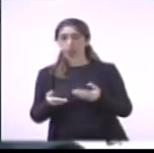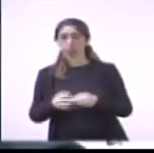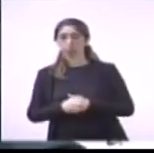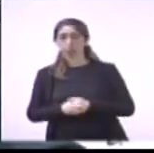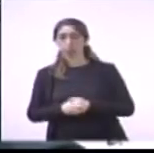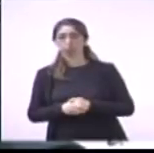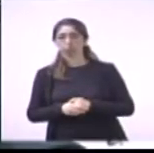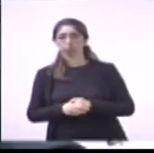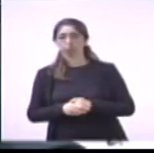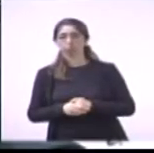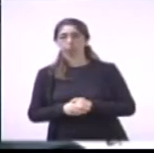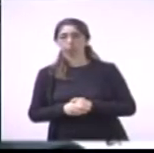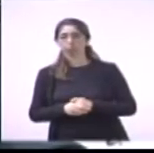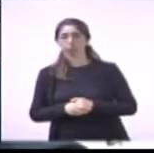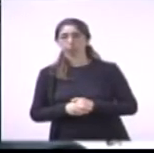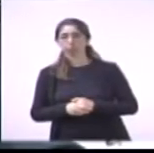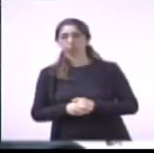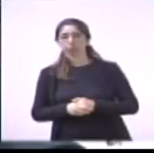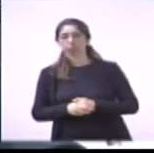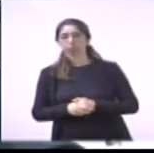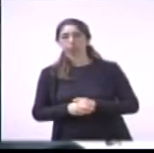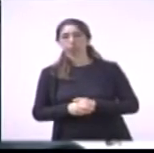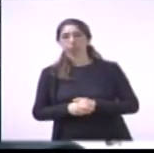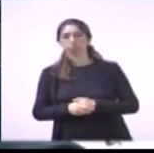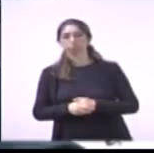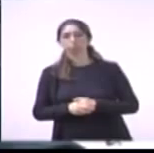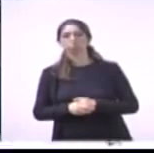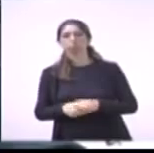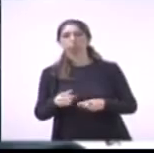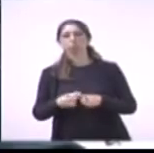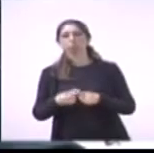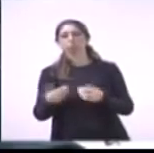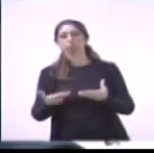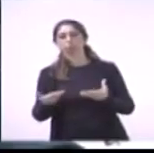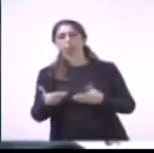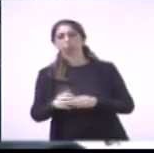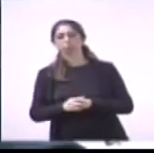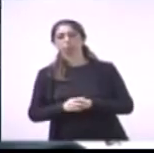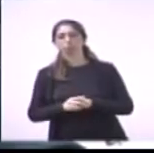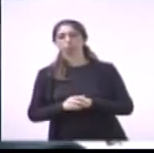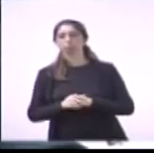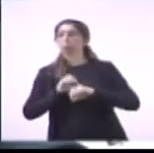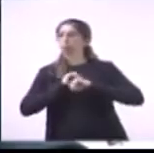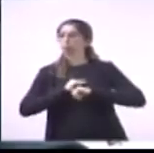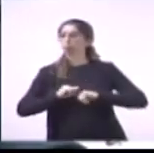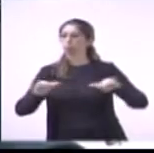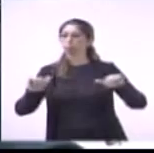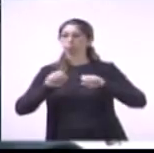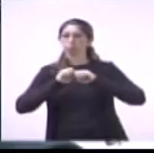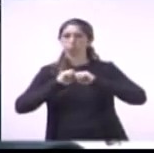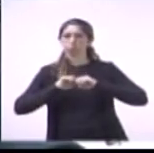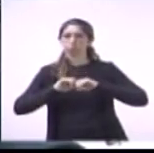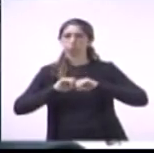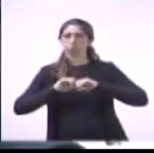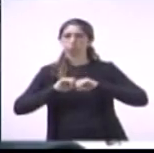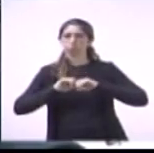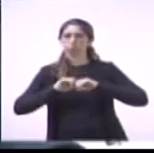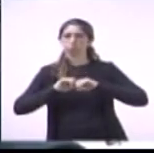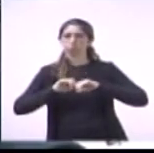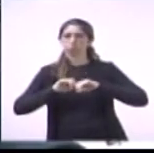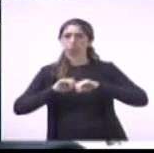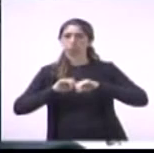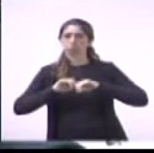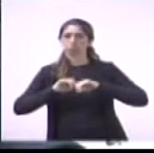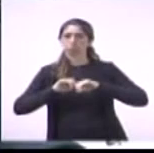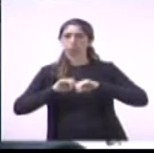que possamos, hoje, estar colocando para a sociedade o que foi